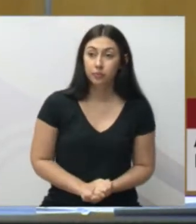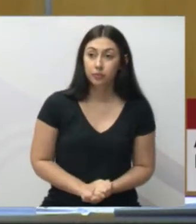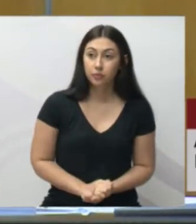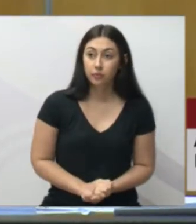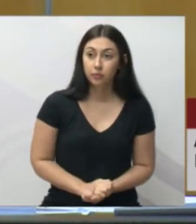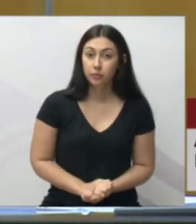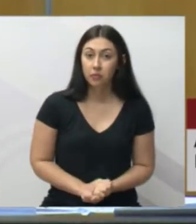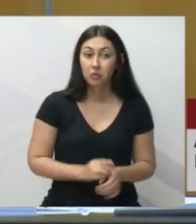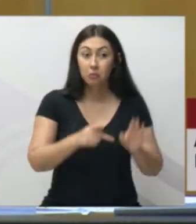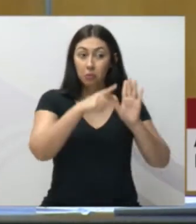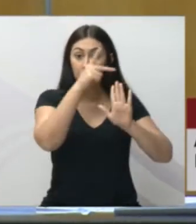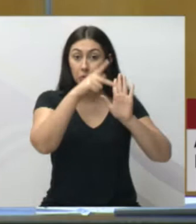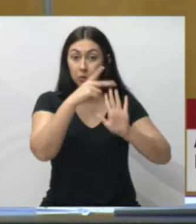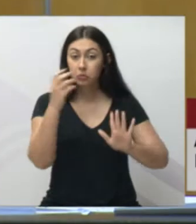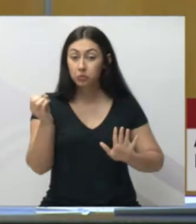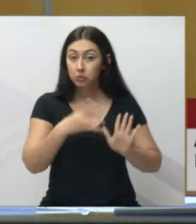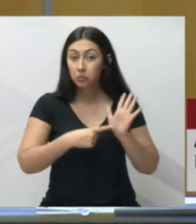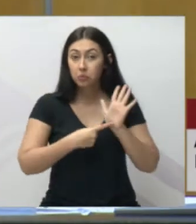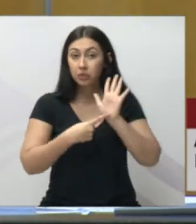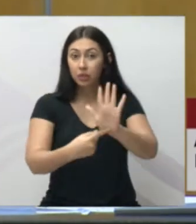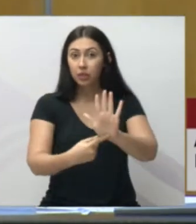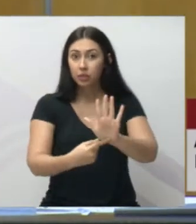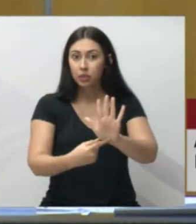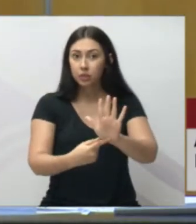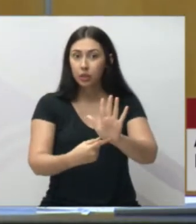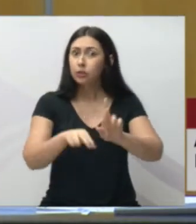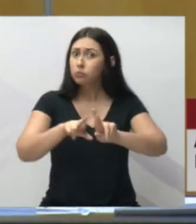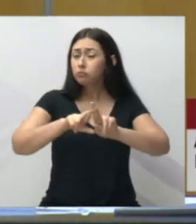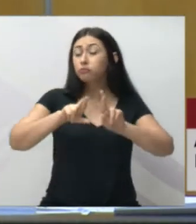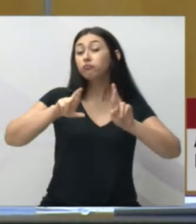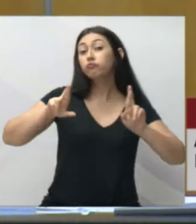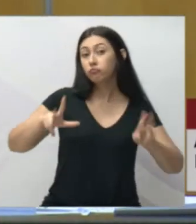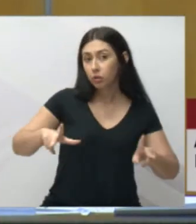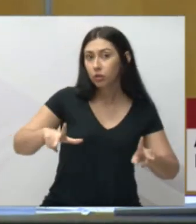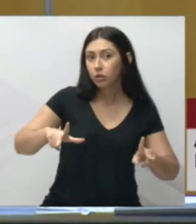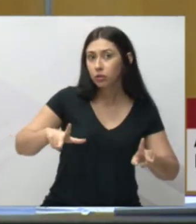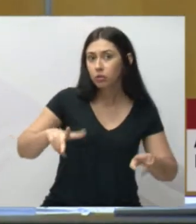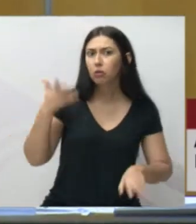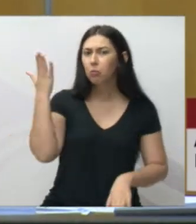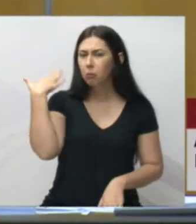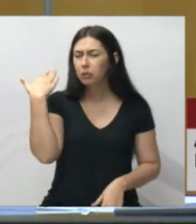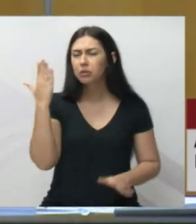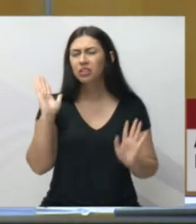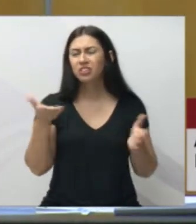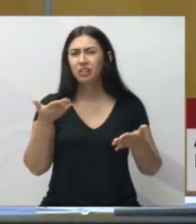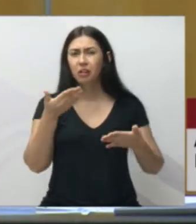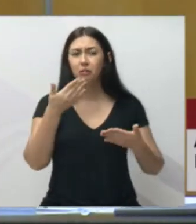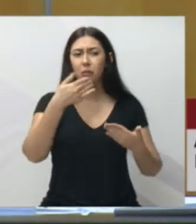O novo projeto apresentado não é idêntico ao anterior, que foi arquivado.